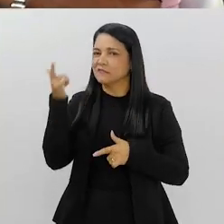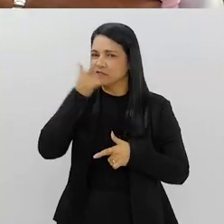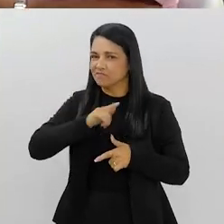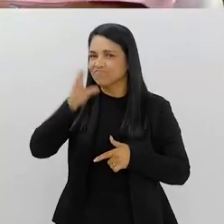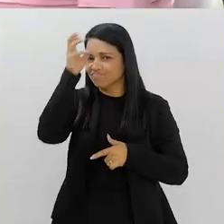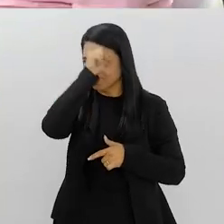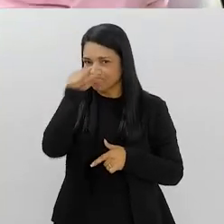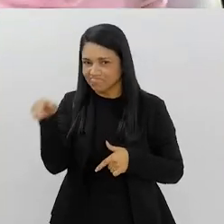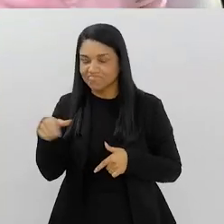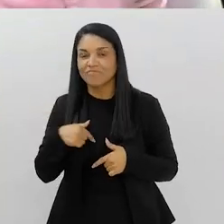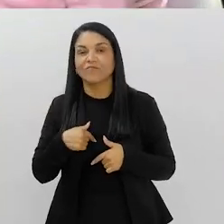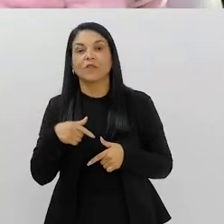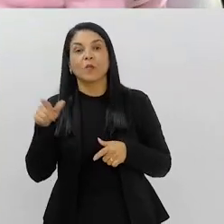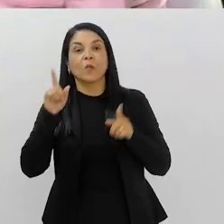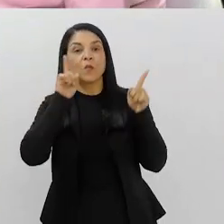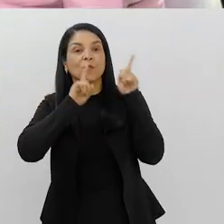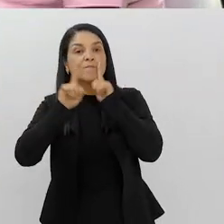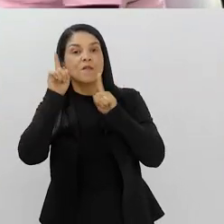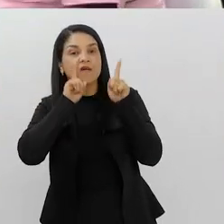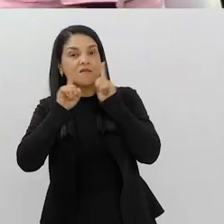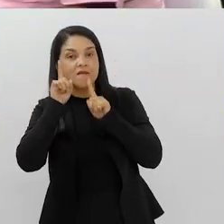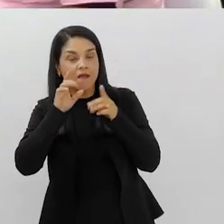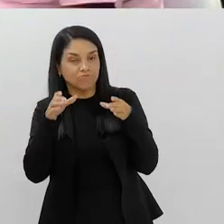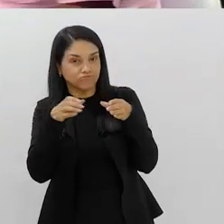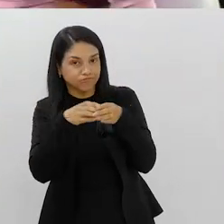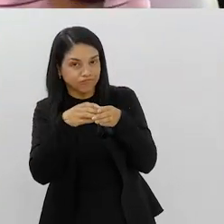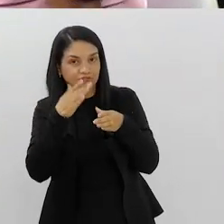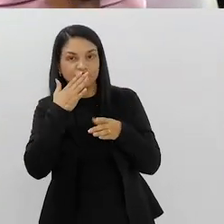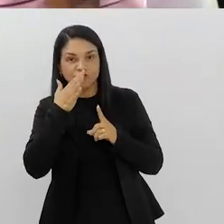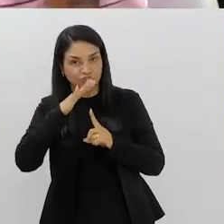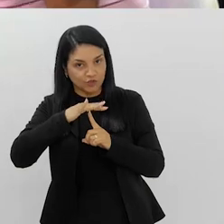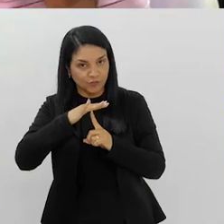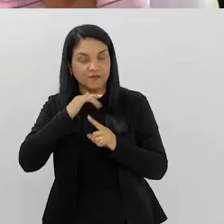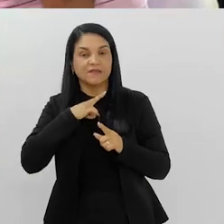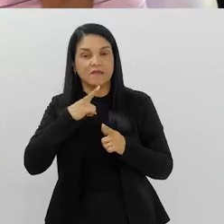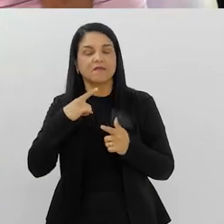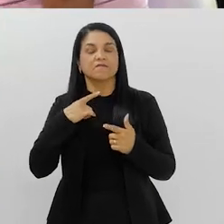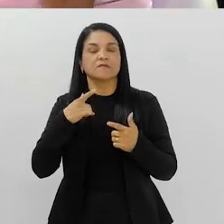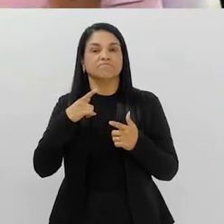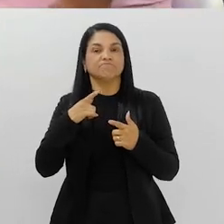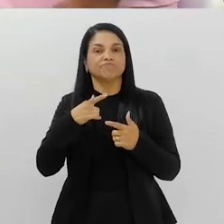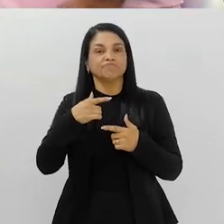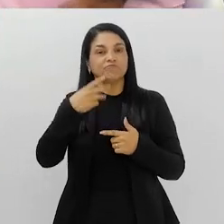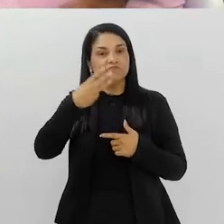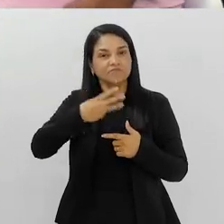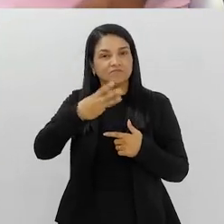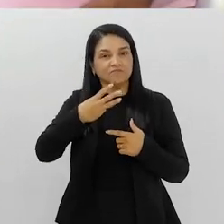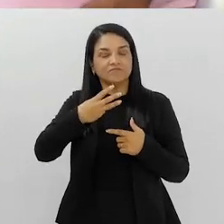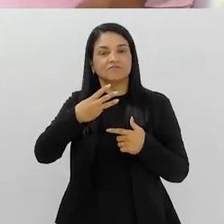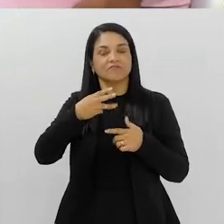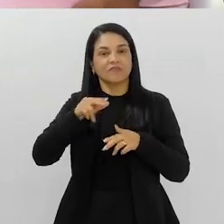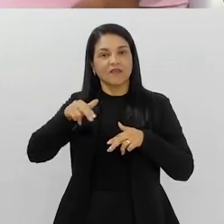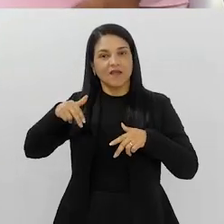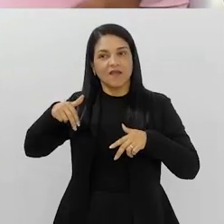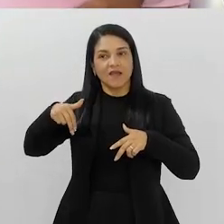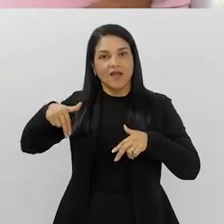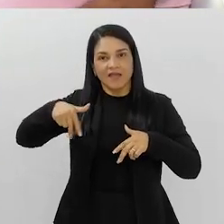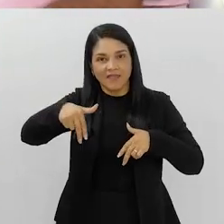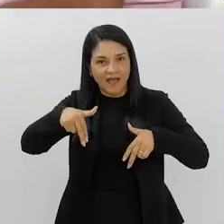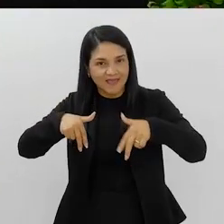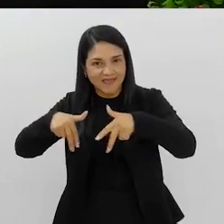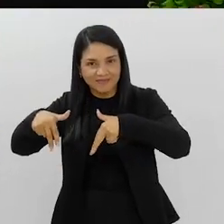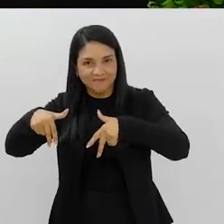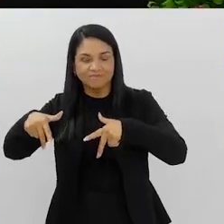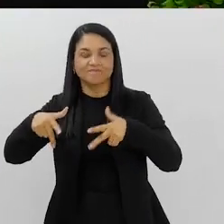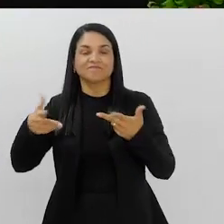O Maricá, PV, teve a melhor defesa e o terceiro melhor ataque. E aí? É,